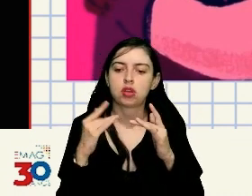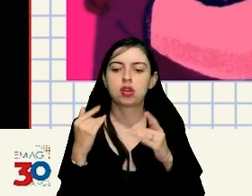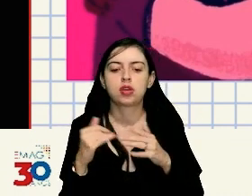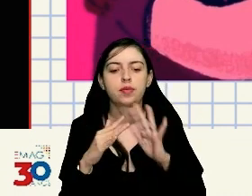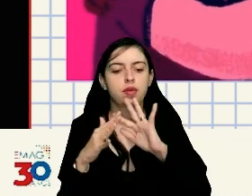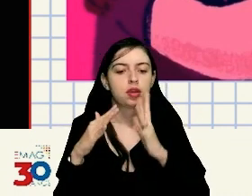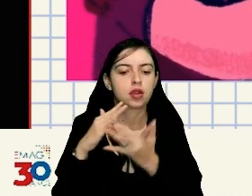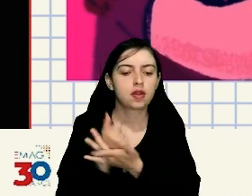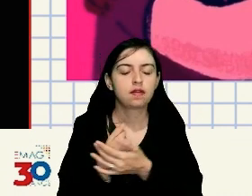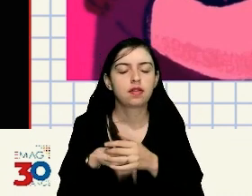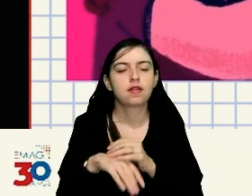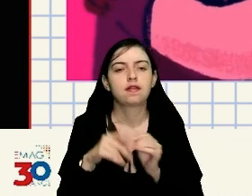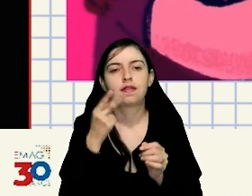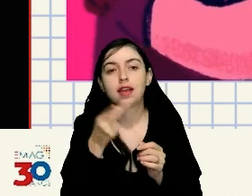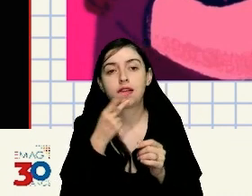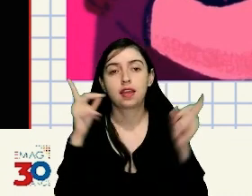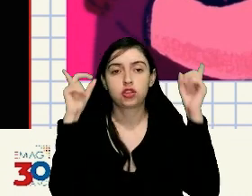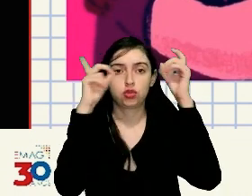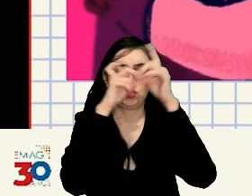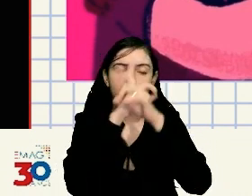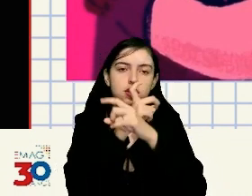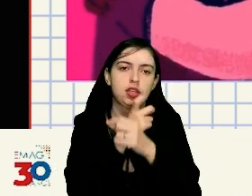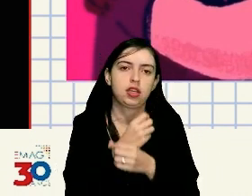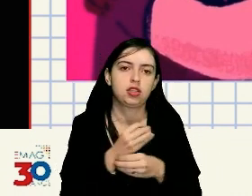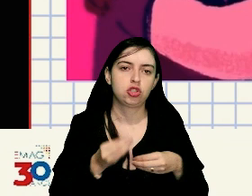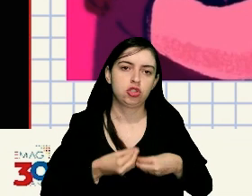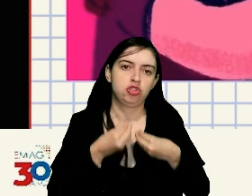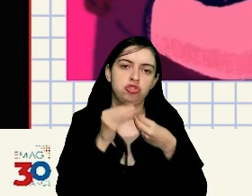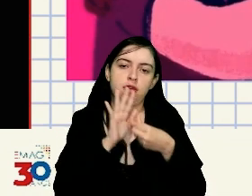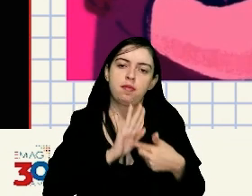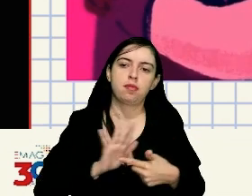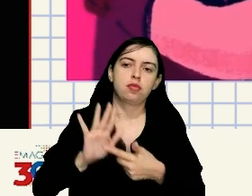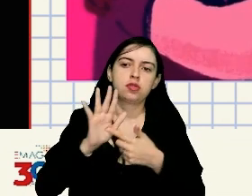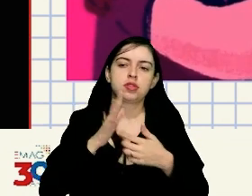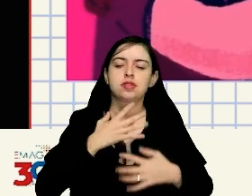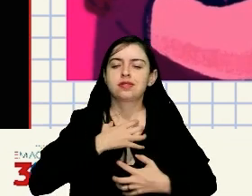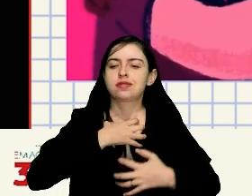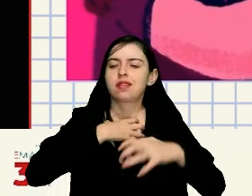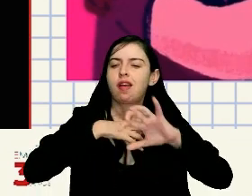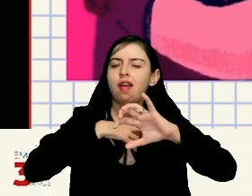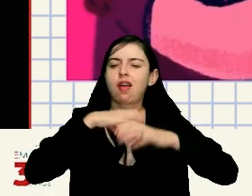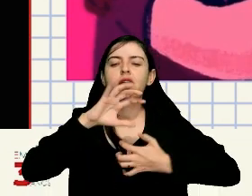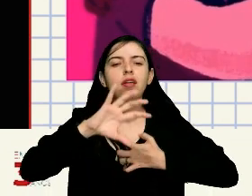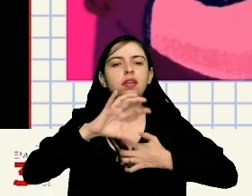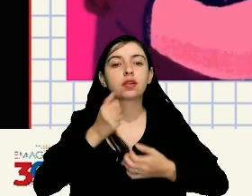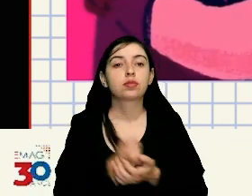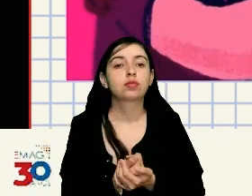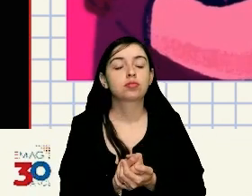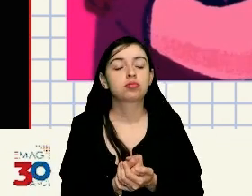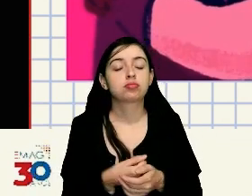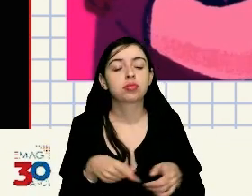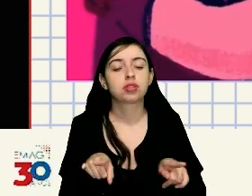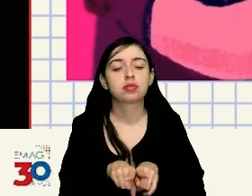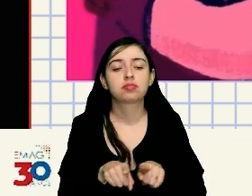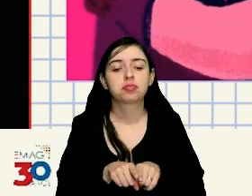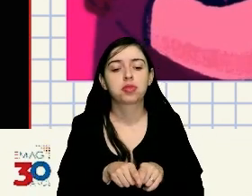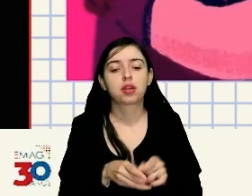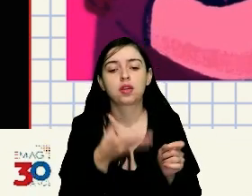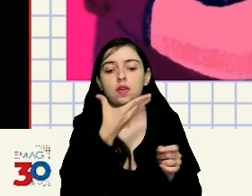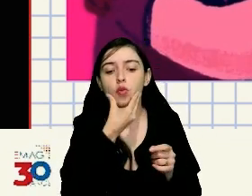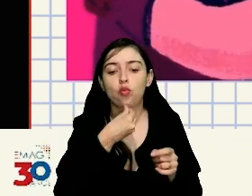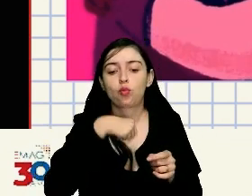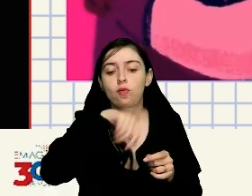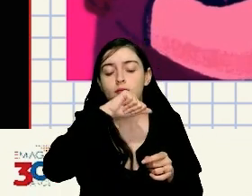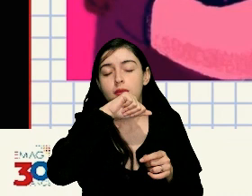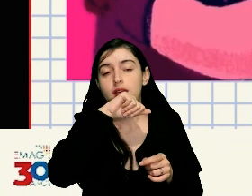da dificuldade que tem de demonstrar carinho e afeto com outro homem, com o seu próprio pai. Até hoje a gente vê homens adultos que falam que tem dificuldade